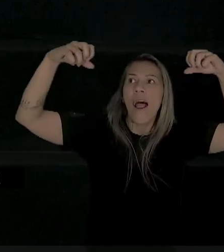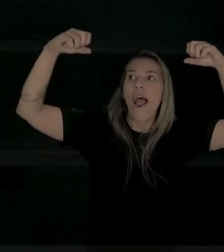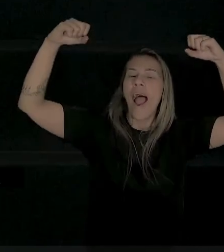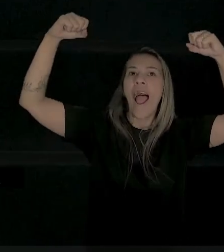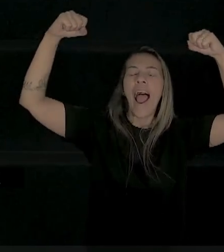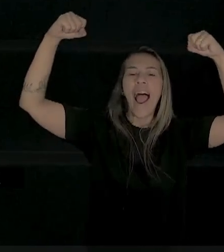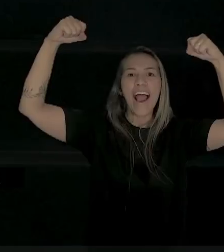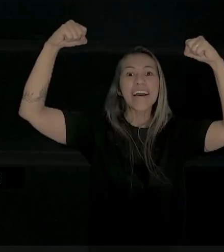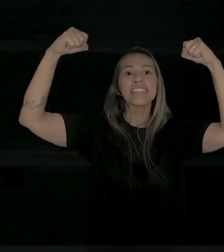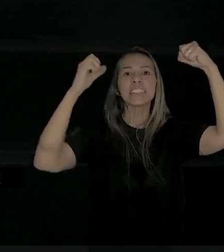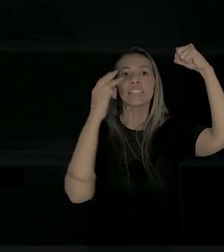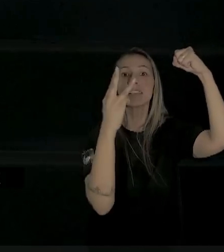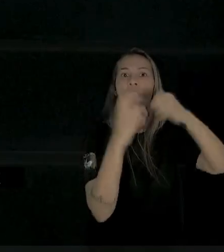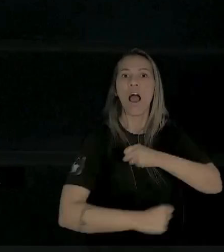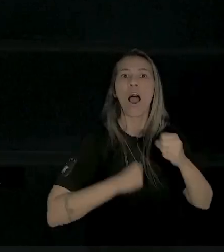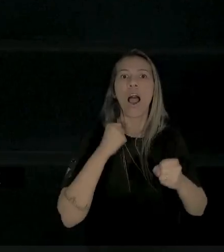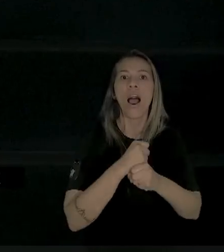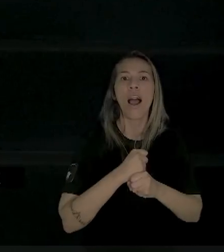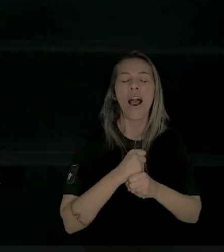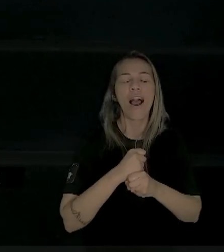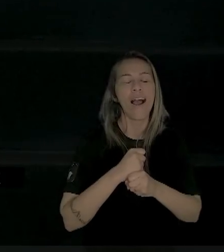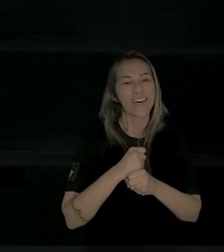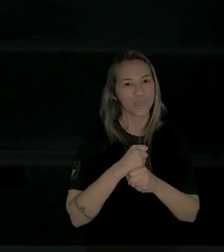Durante 3 anos não choveu.